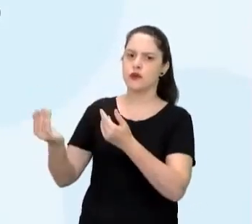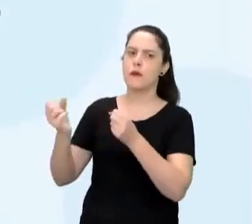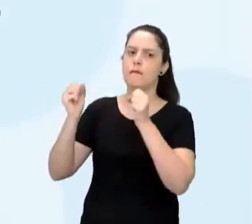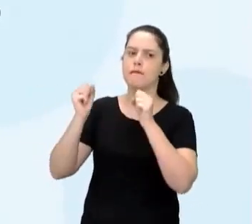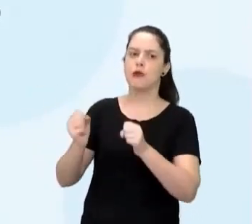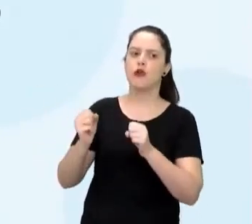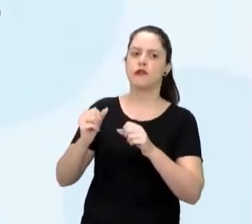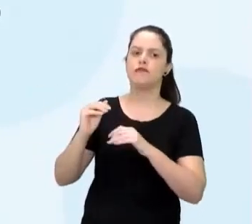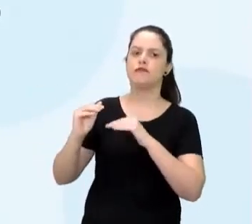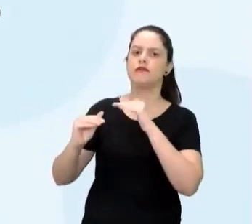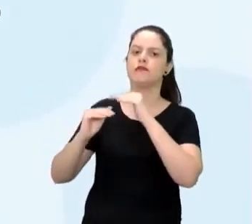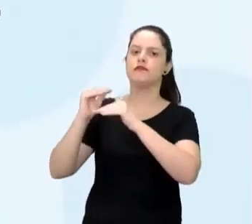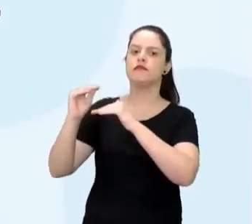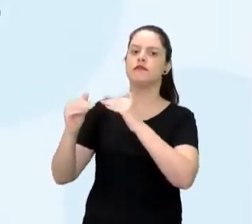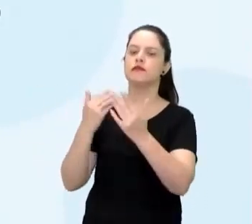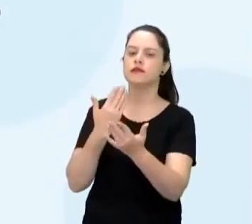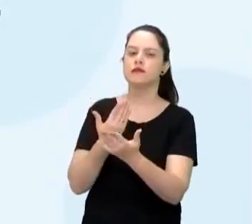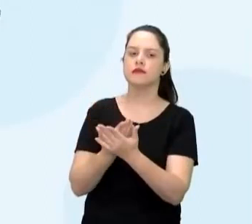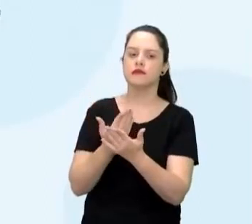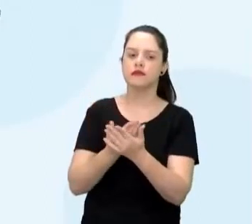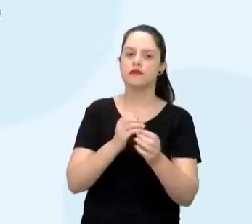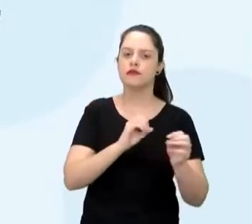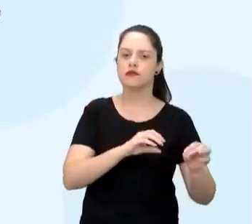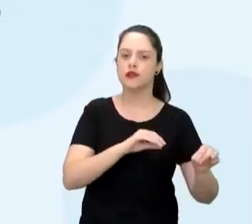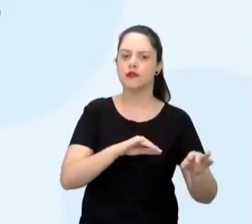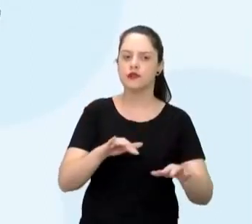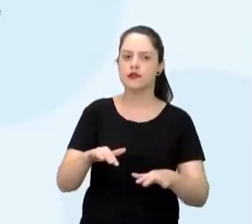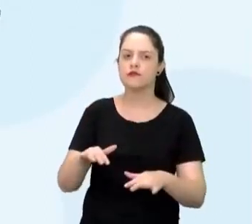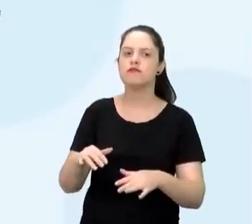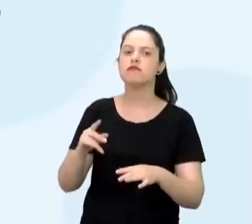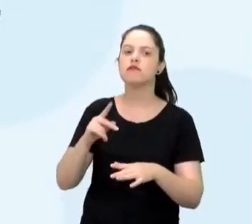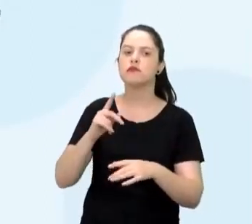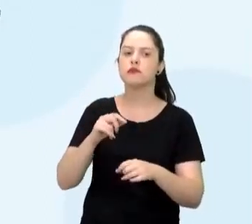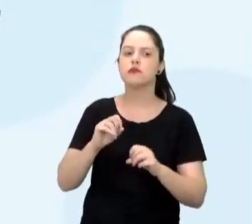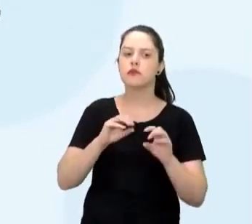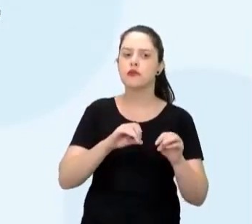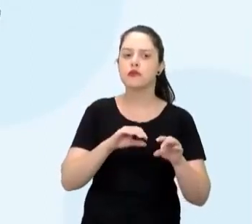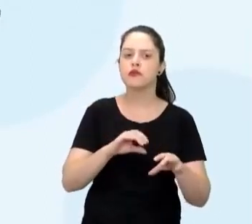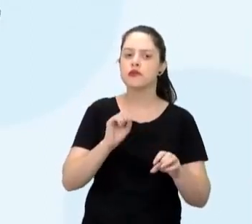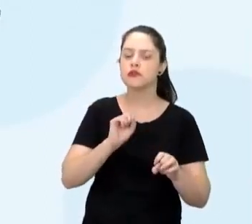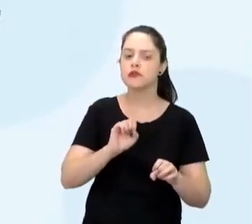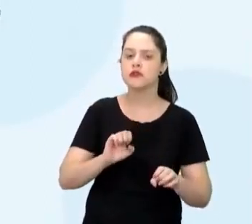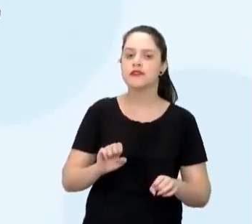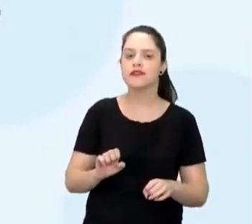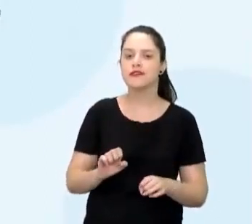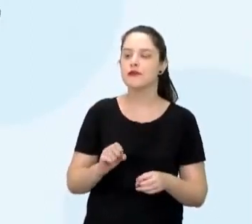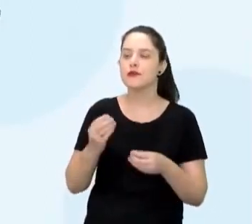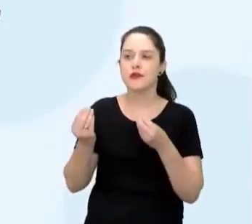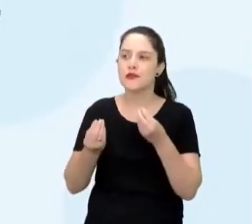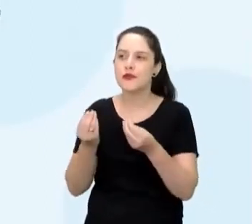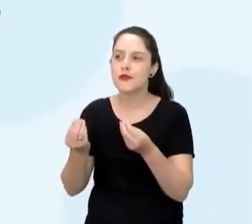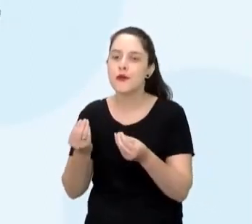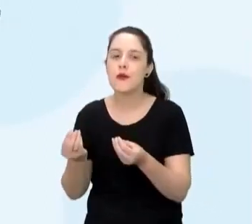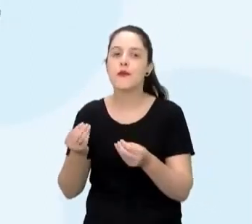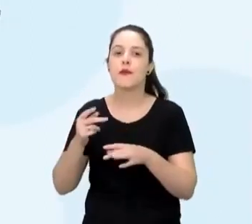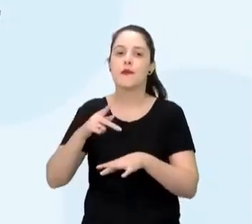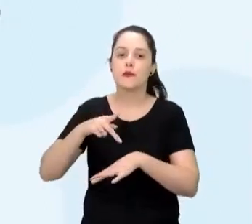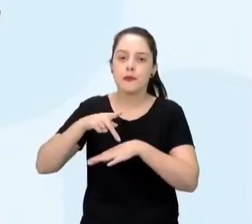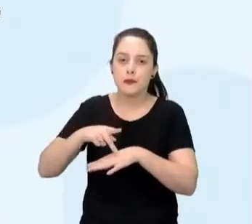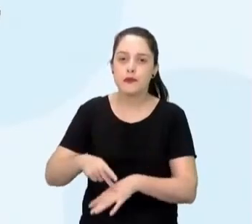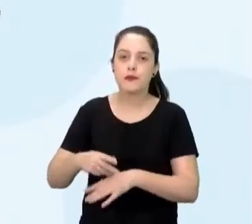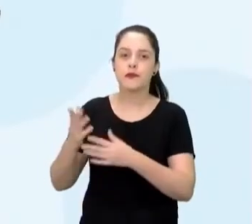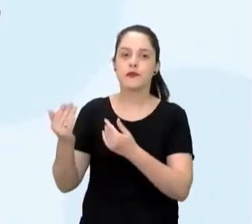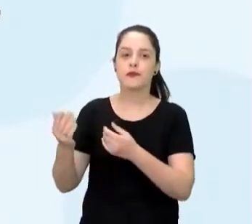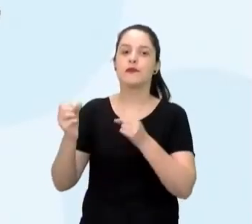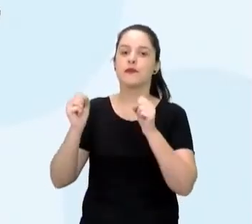ser envolvido nas ações do planejamento? Opa, na verdade, desculpa. Como o protagonismo juvenil pode